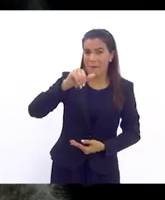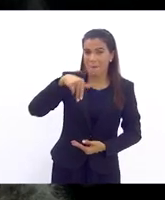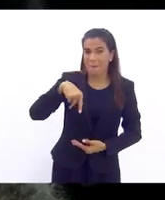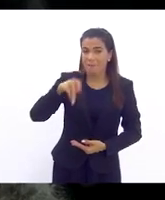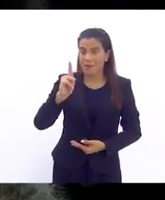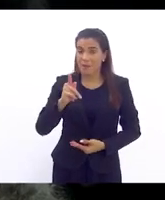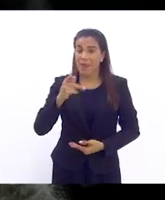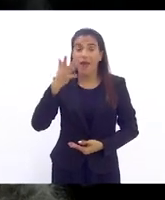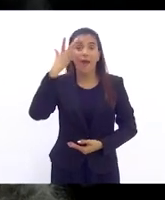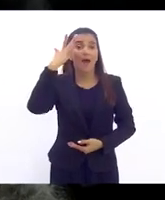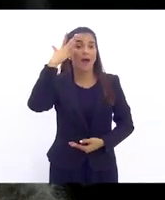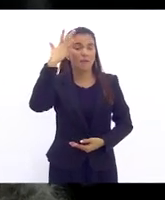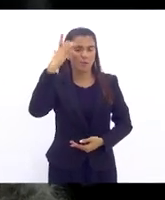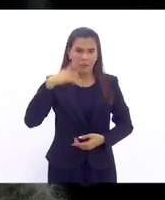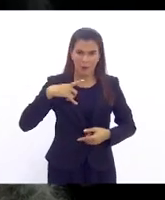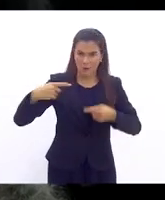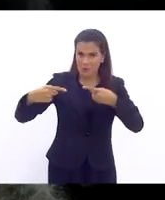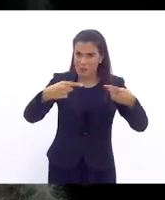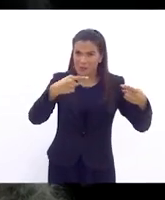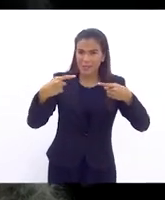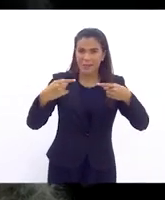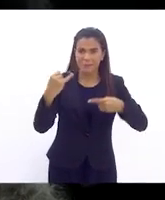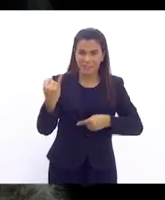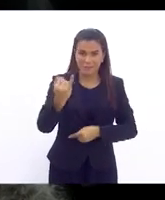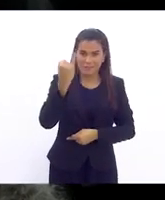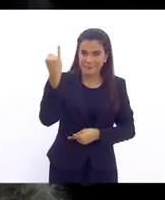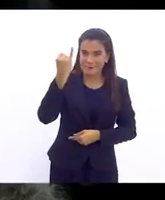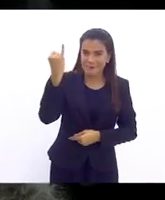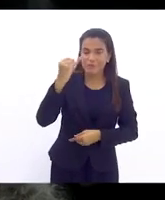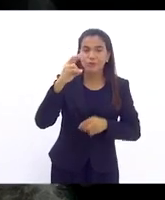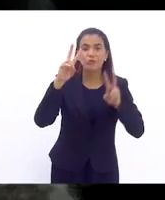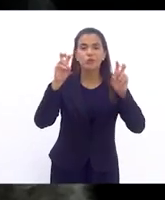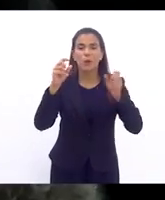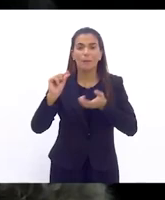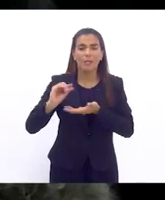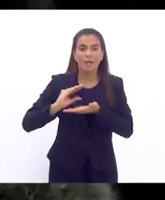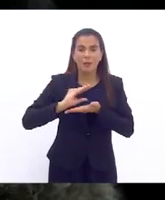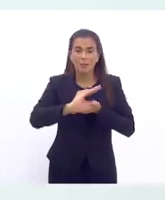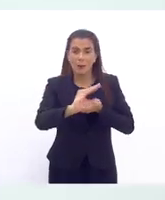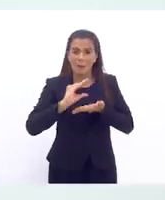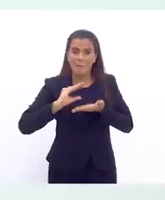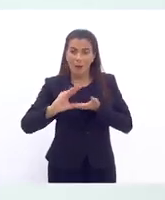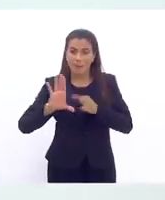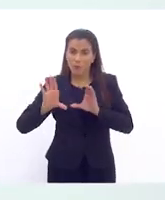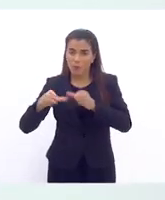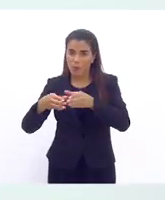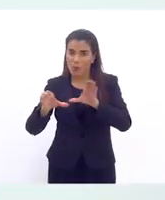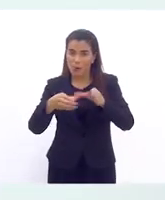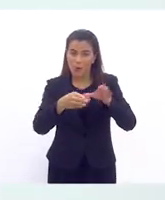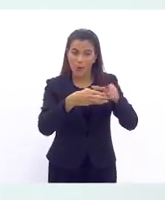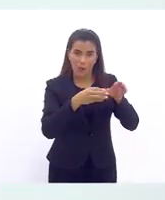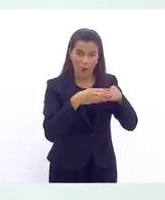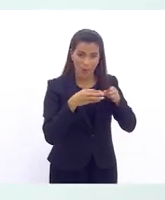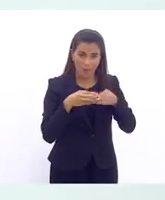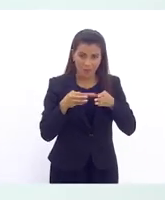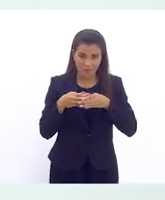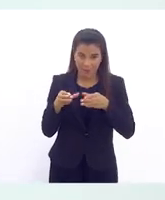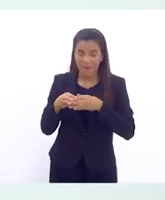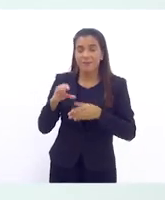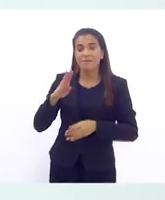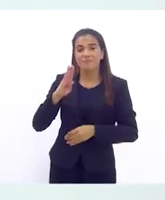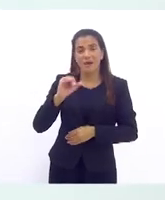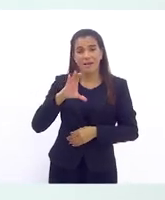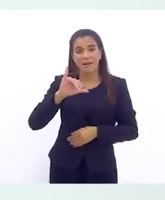que amanhã a gente tem uma um debate importante né sobre recursos dos comitês de bacia que vem